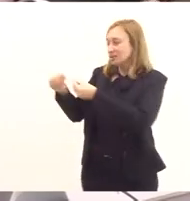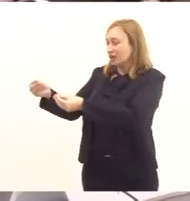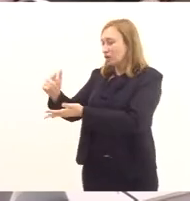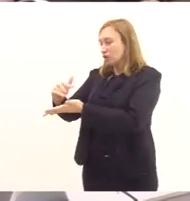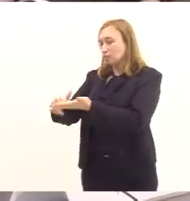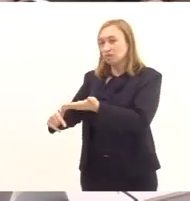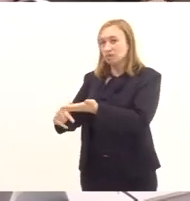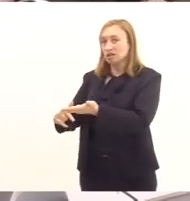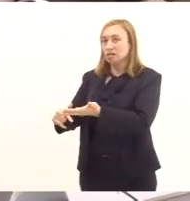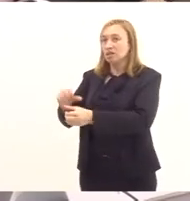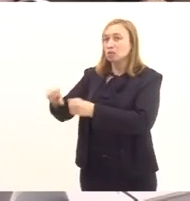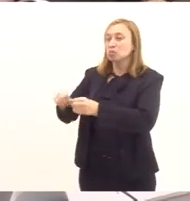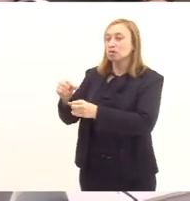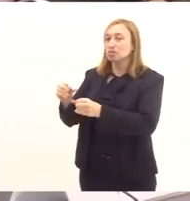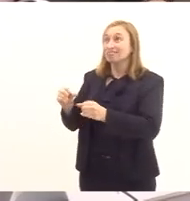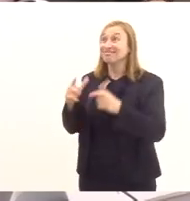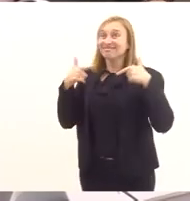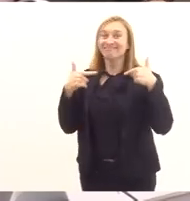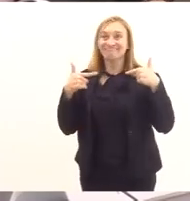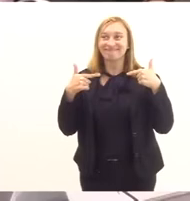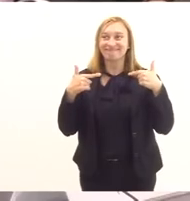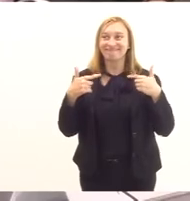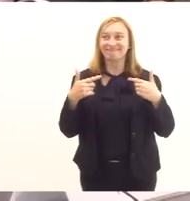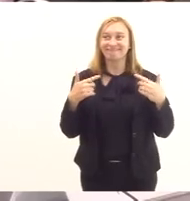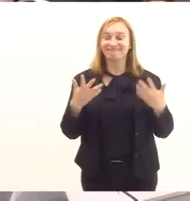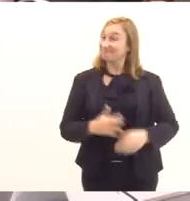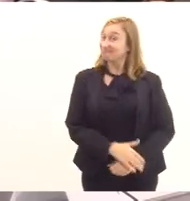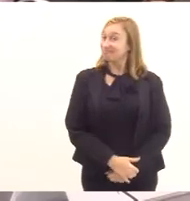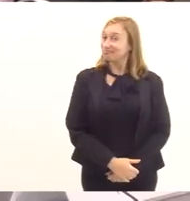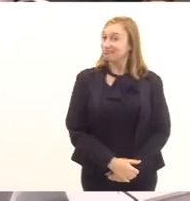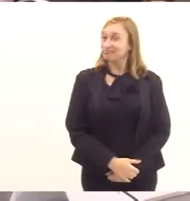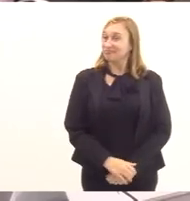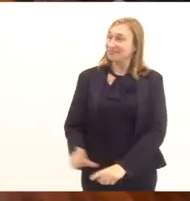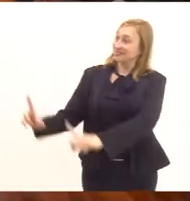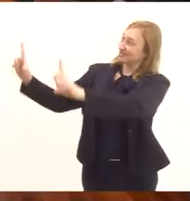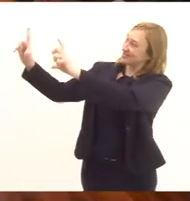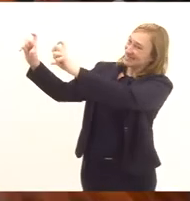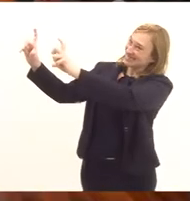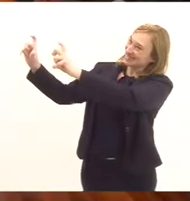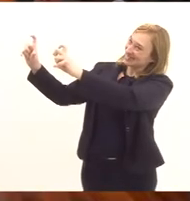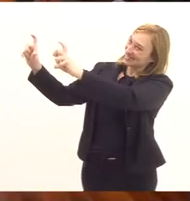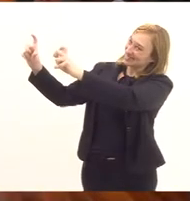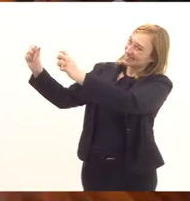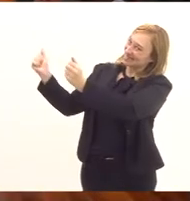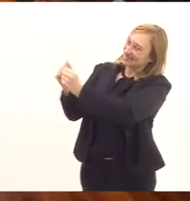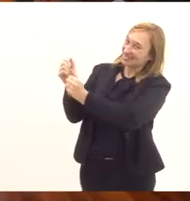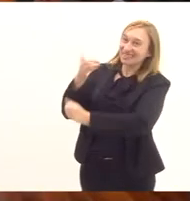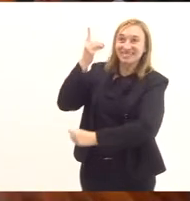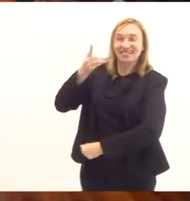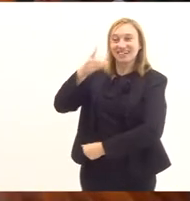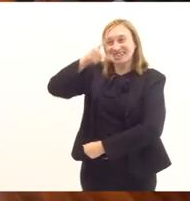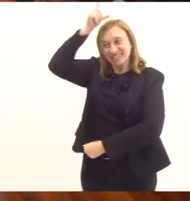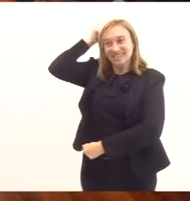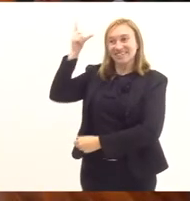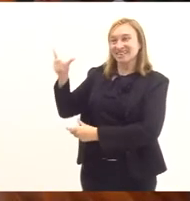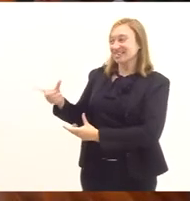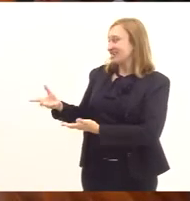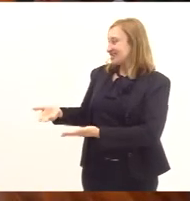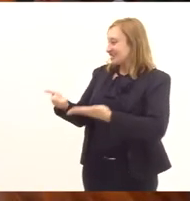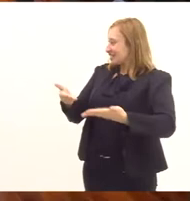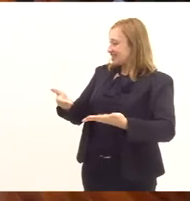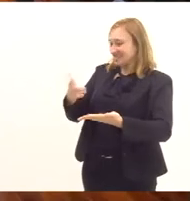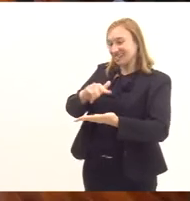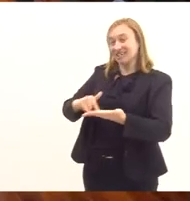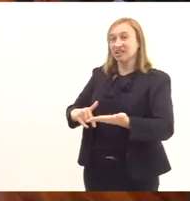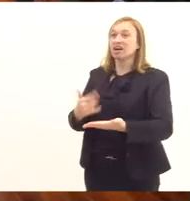E aí já mudou a cara né o teatro já já passou para eu tirar uma foto risonha o deputado Deputado Luiz Paulo entregando o